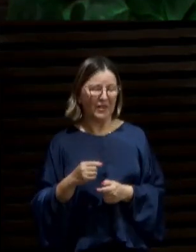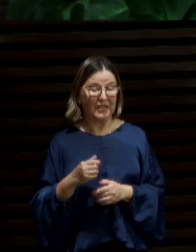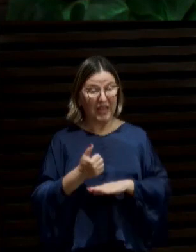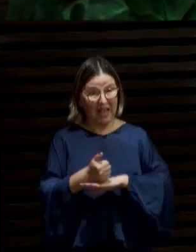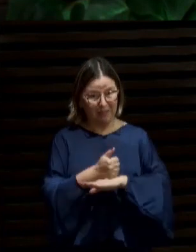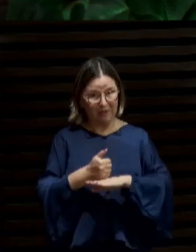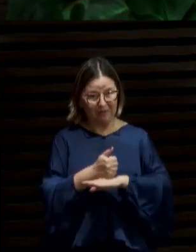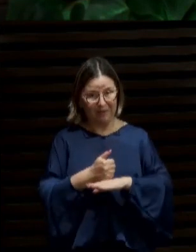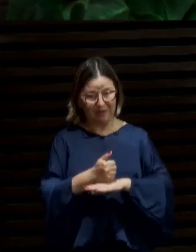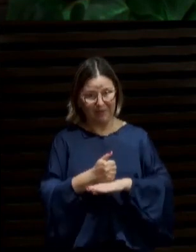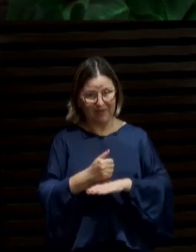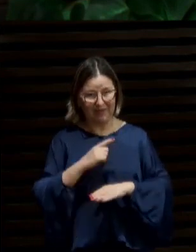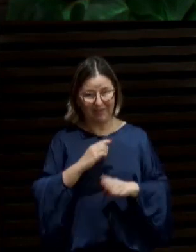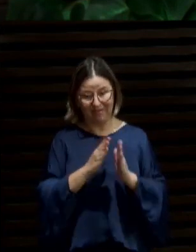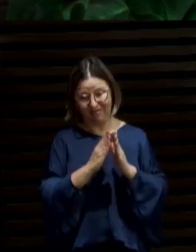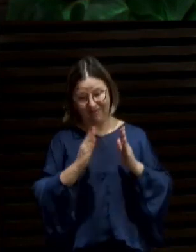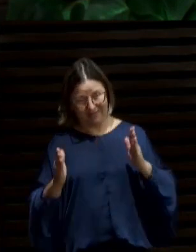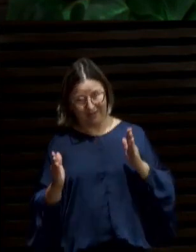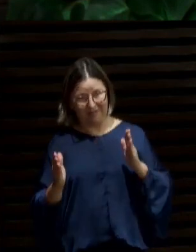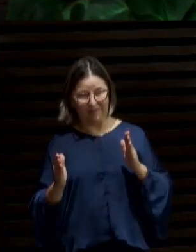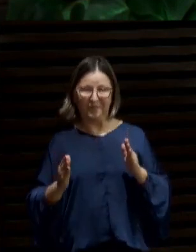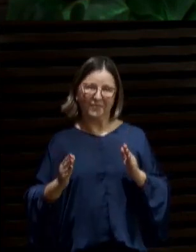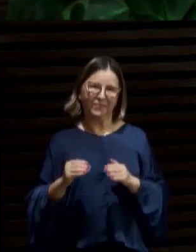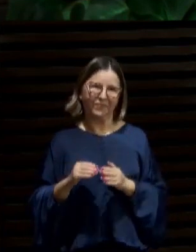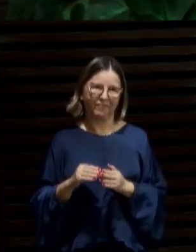ela tem um ciclo na ordem